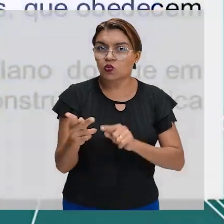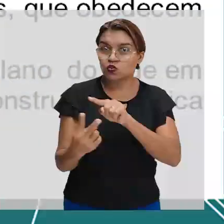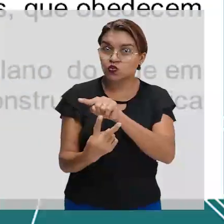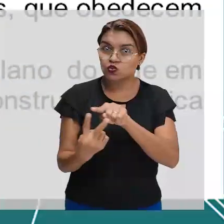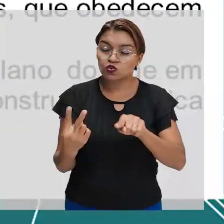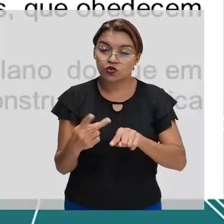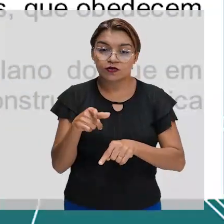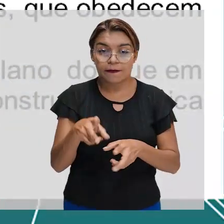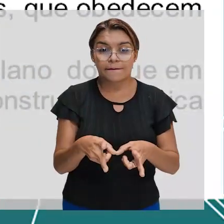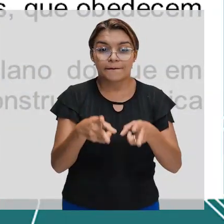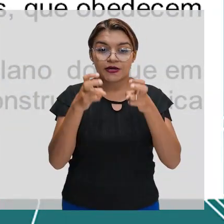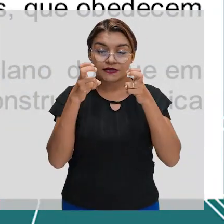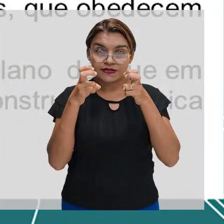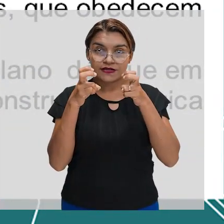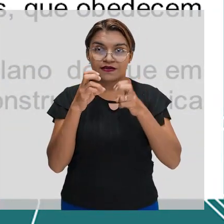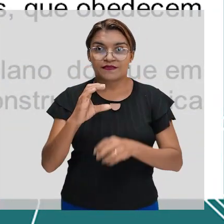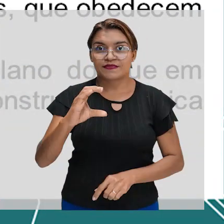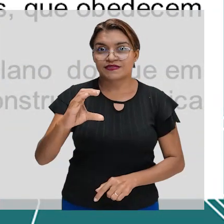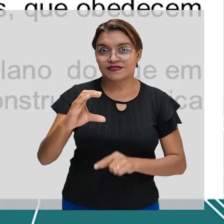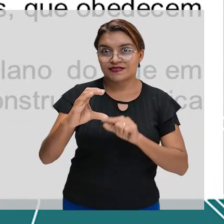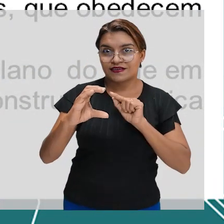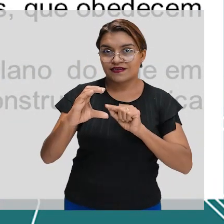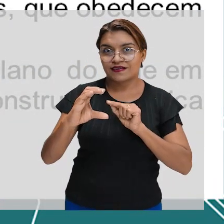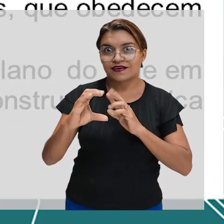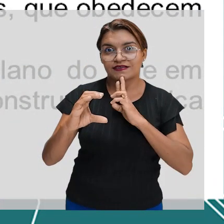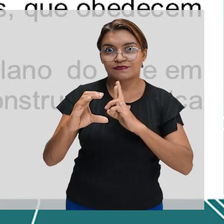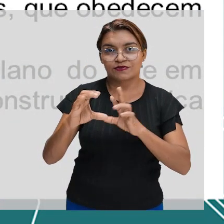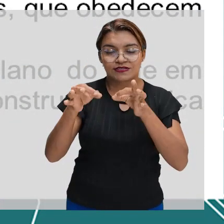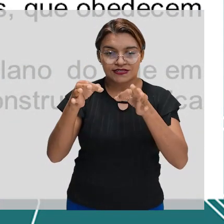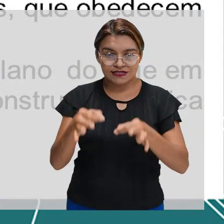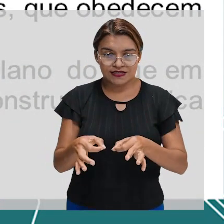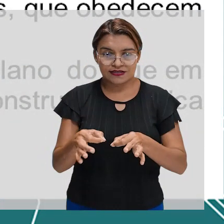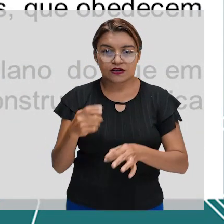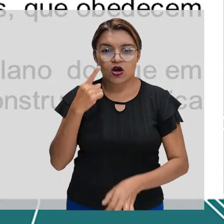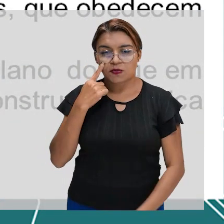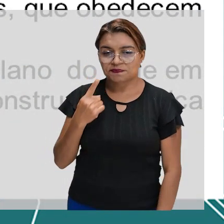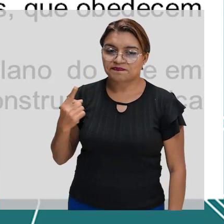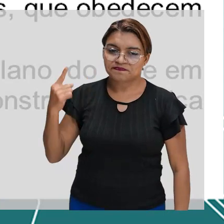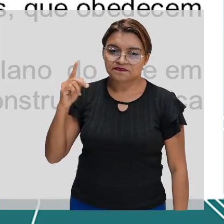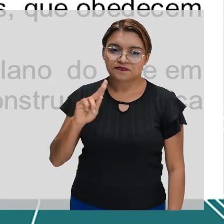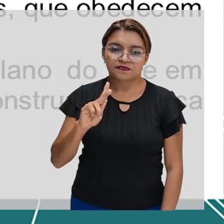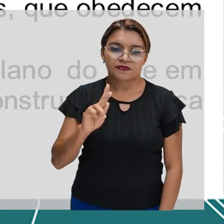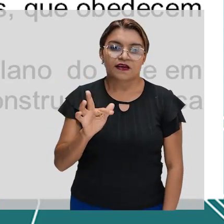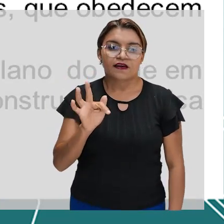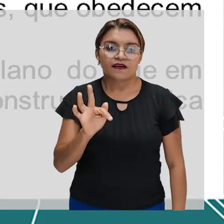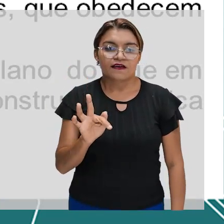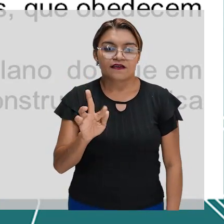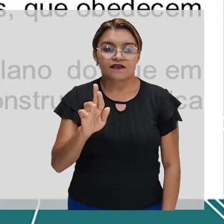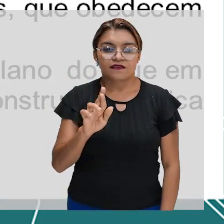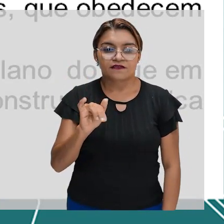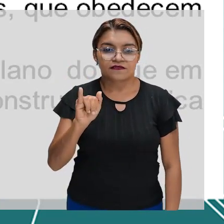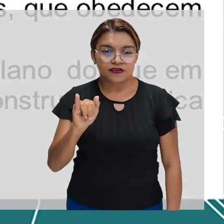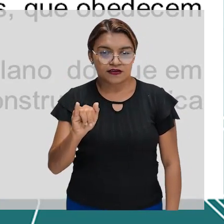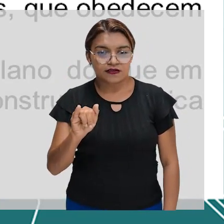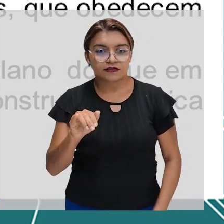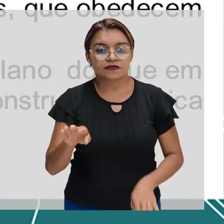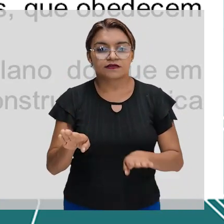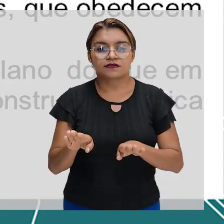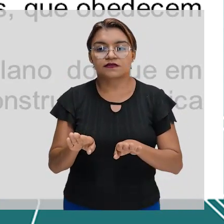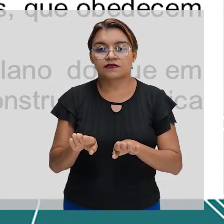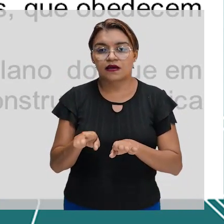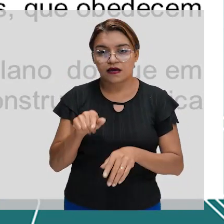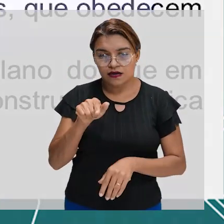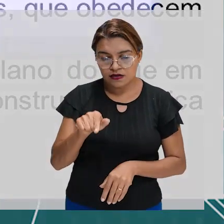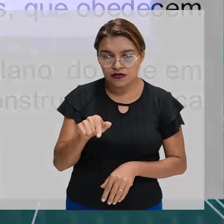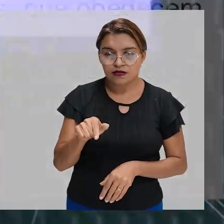você vai ver que a questão certa é a letra C Frei Luiz de Souza insere-se na linha rigorosa da construção